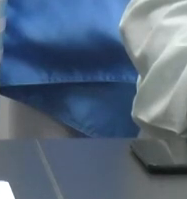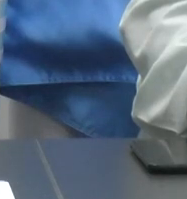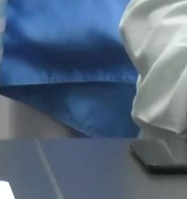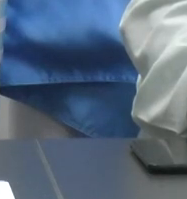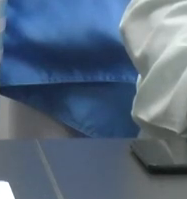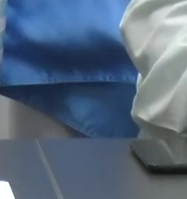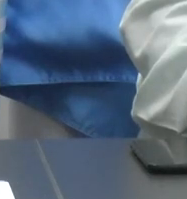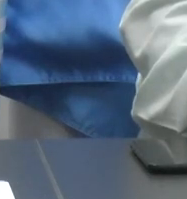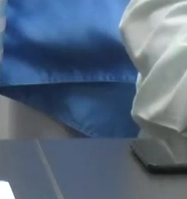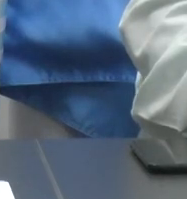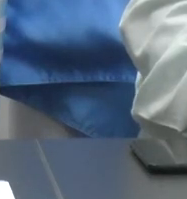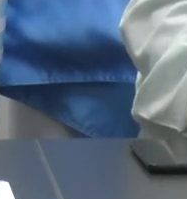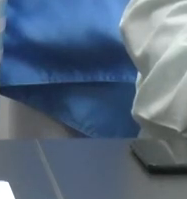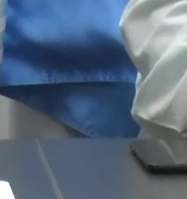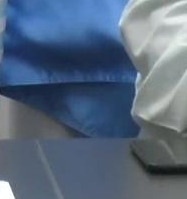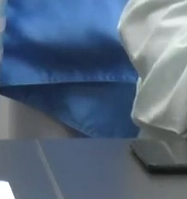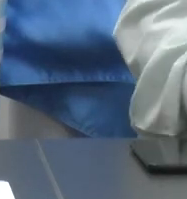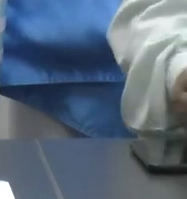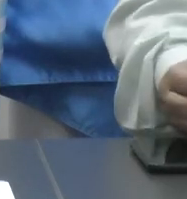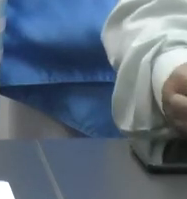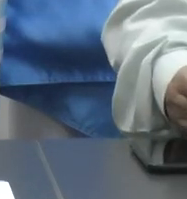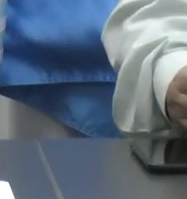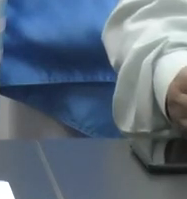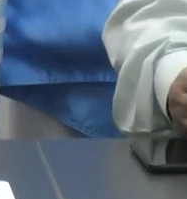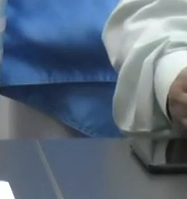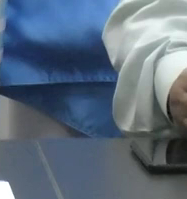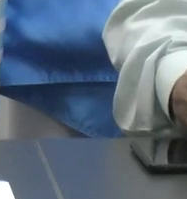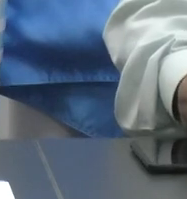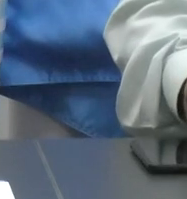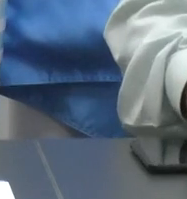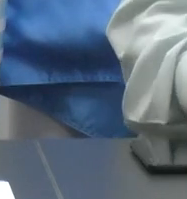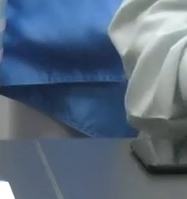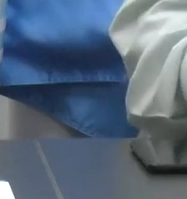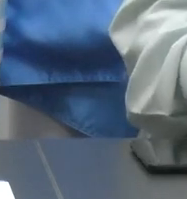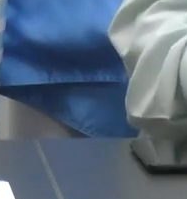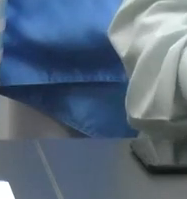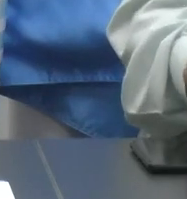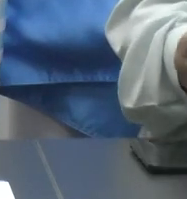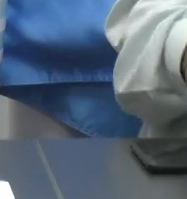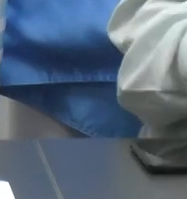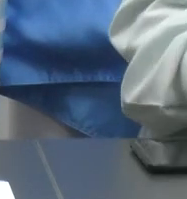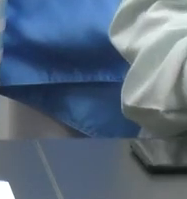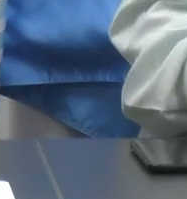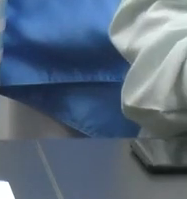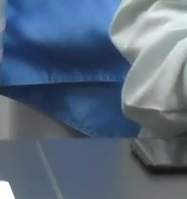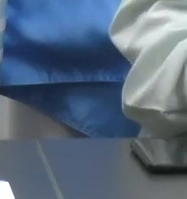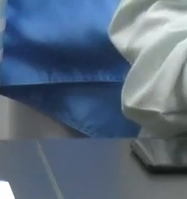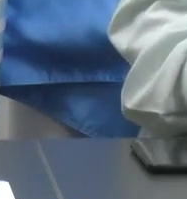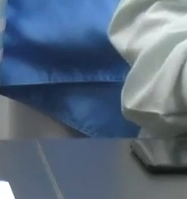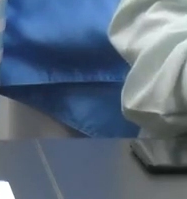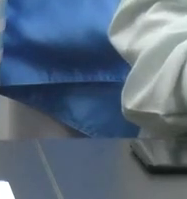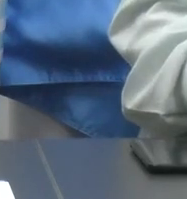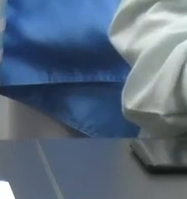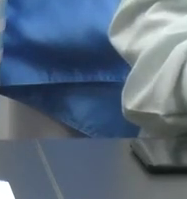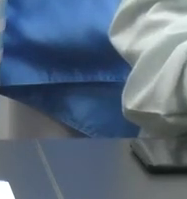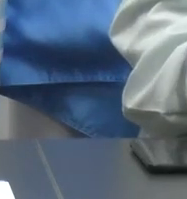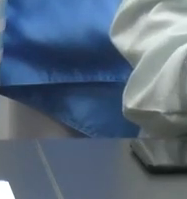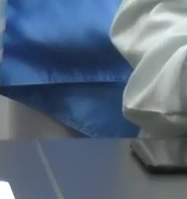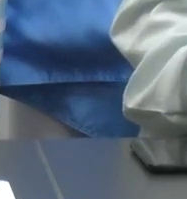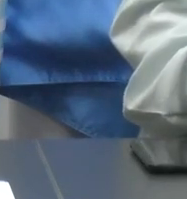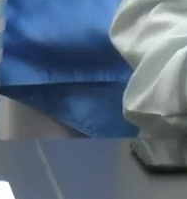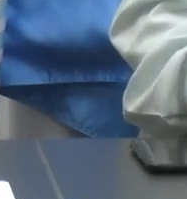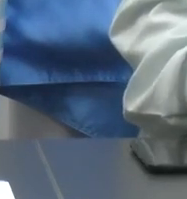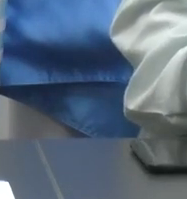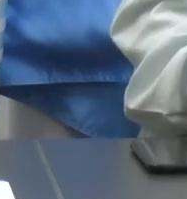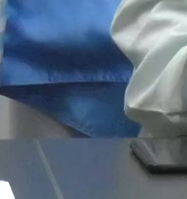como uma das alternativas para sanarmos eh as eh divergências ou as eh situações